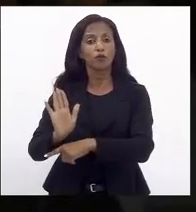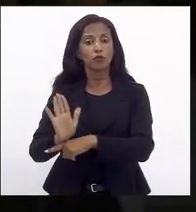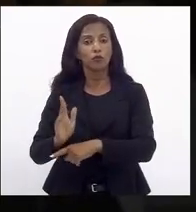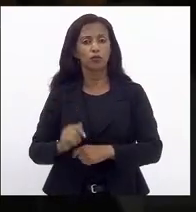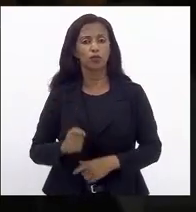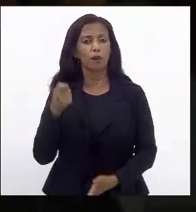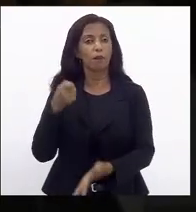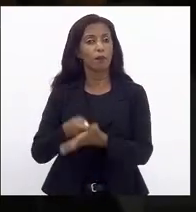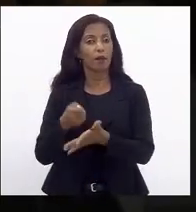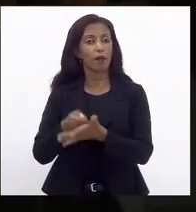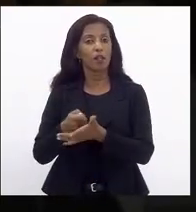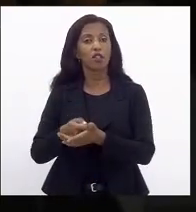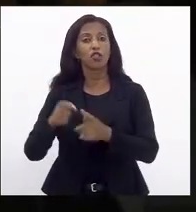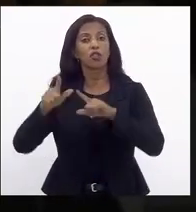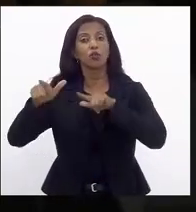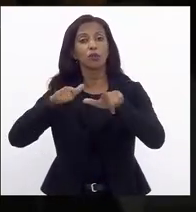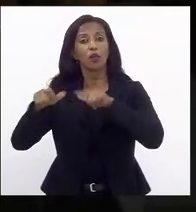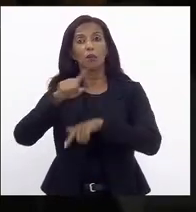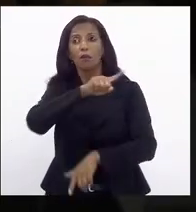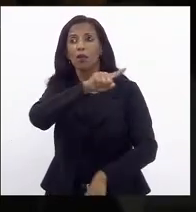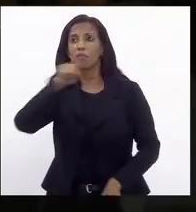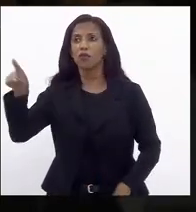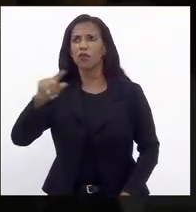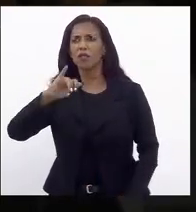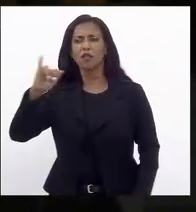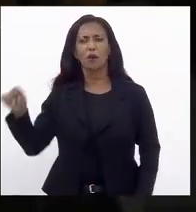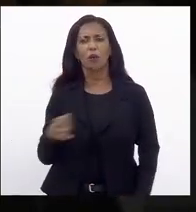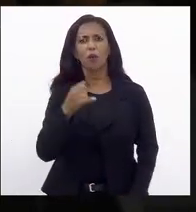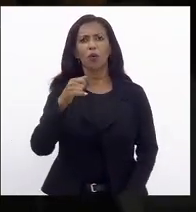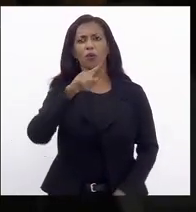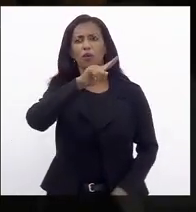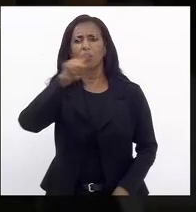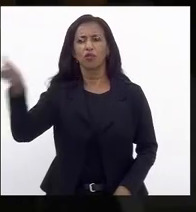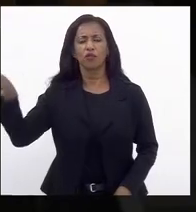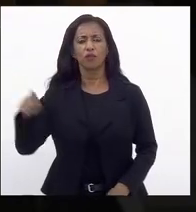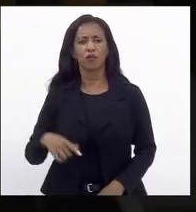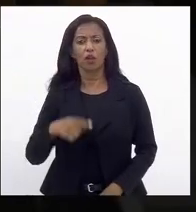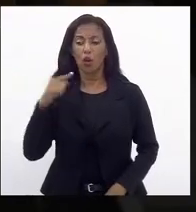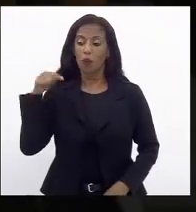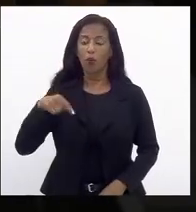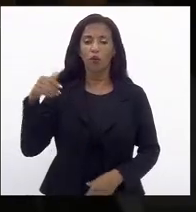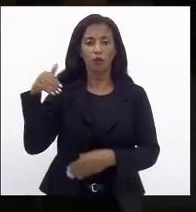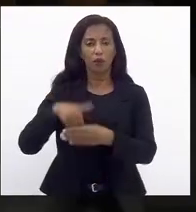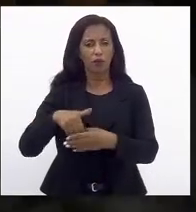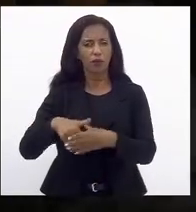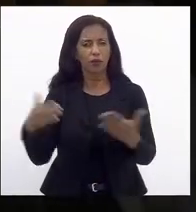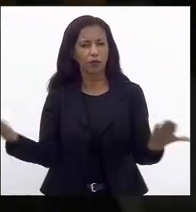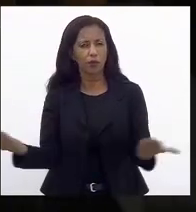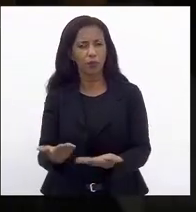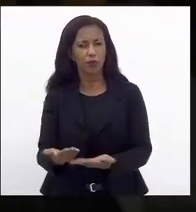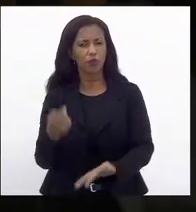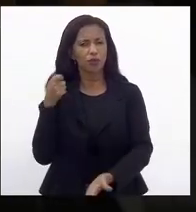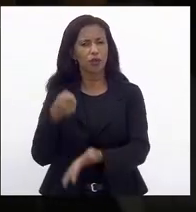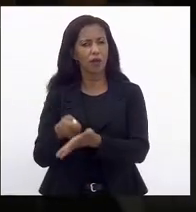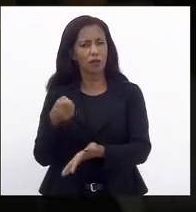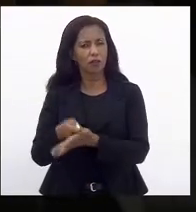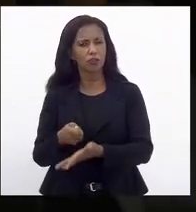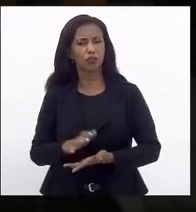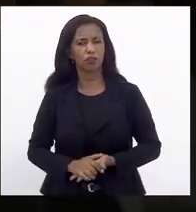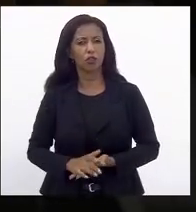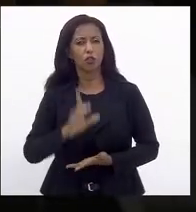para garantir o emprego de vocês e as vantagens de vocês querem que a gente tá voltando aqui hoje é a